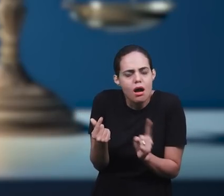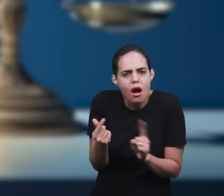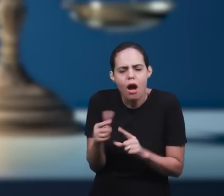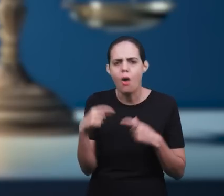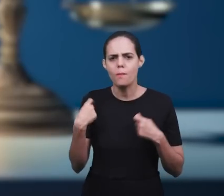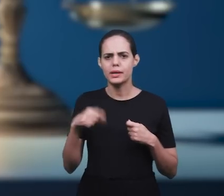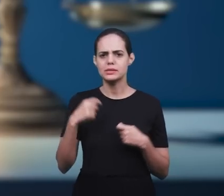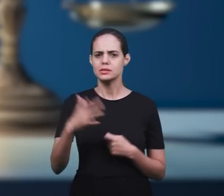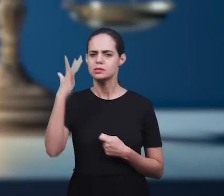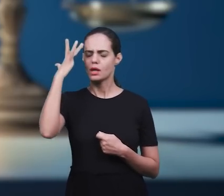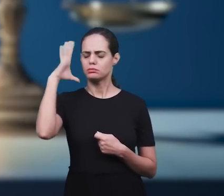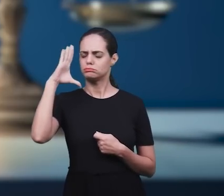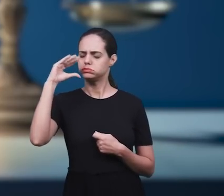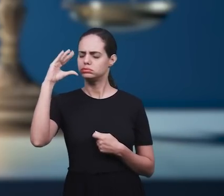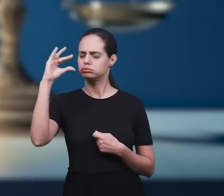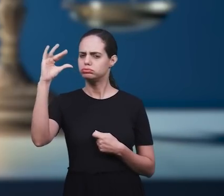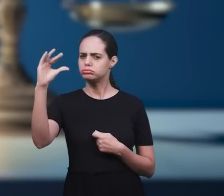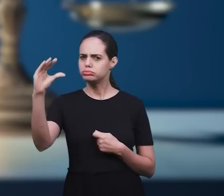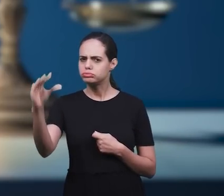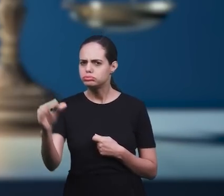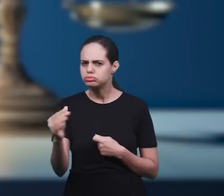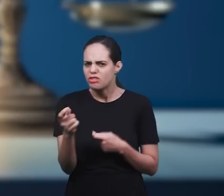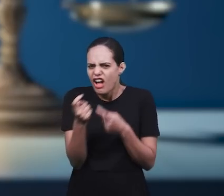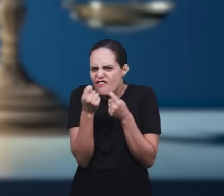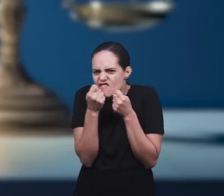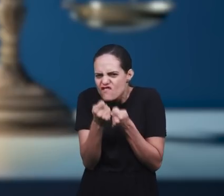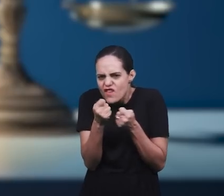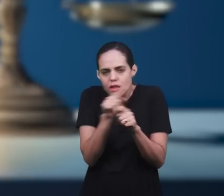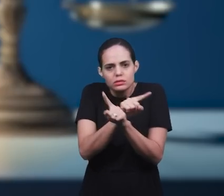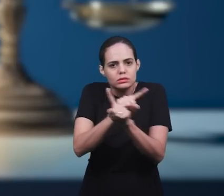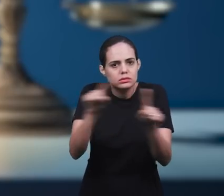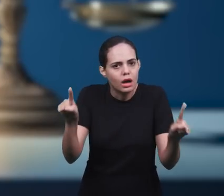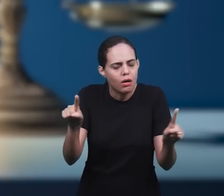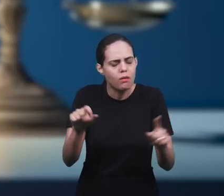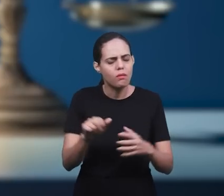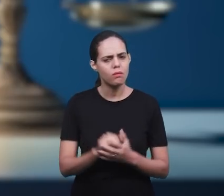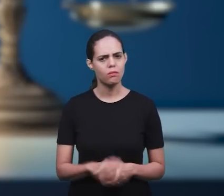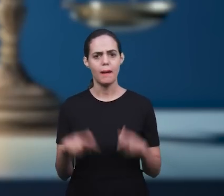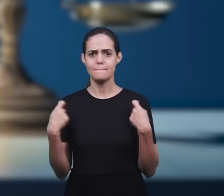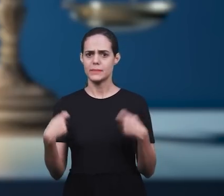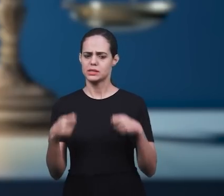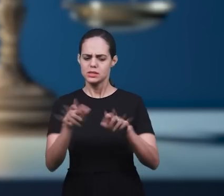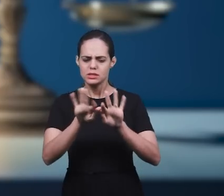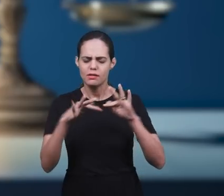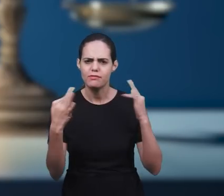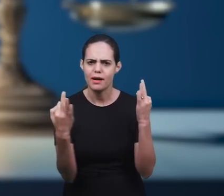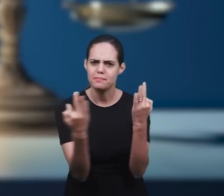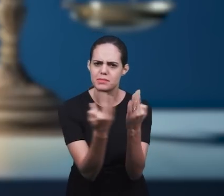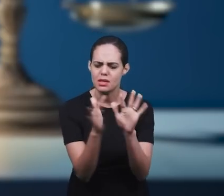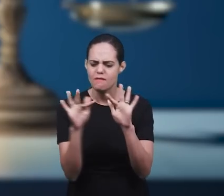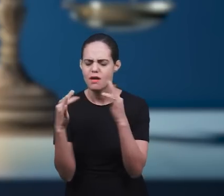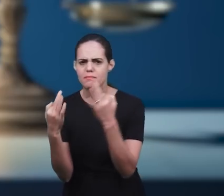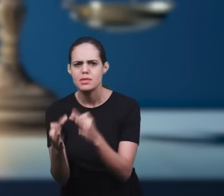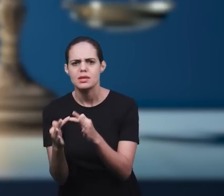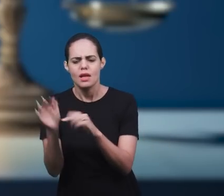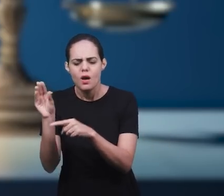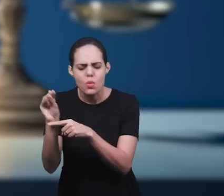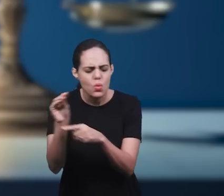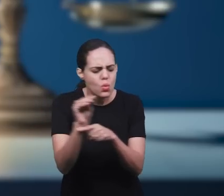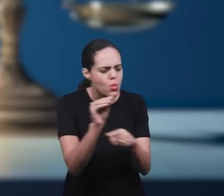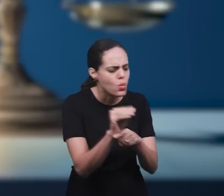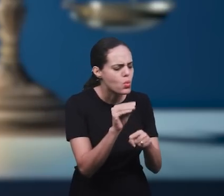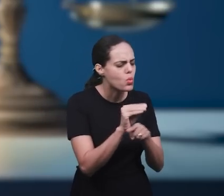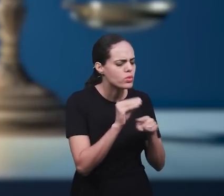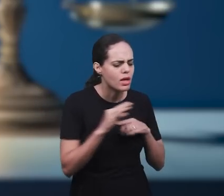não contencioso, não avarento, que governe bem a sua própria casa, tendo seus filhos